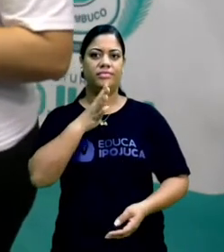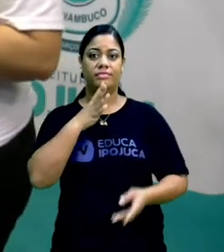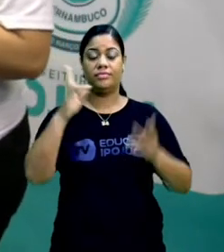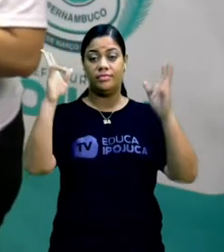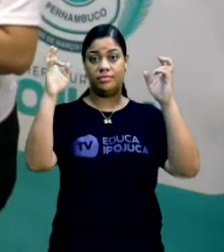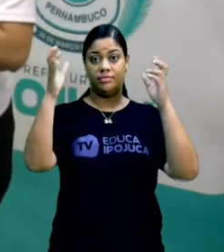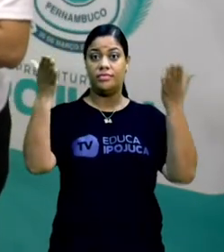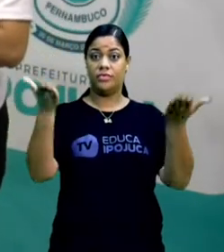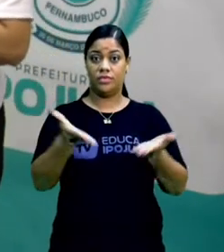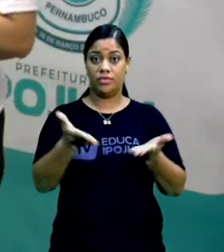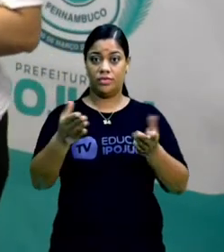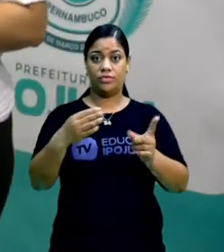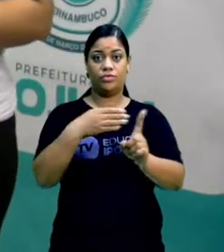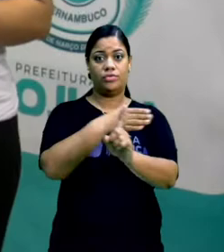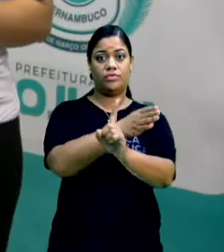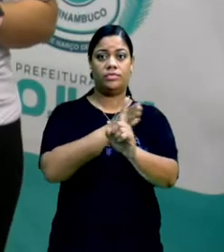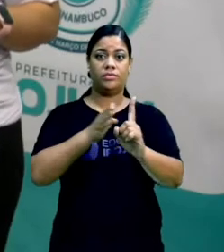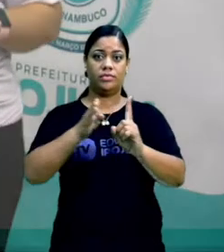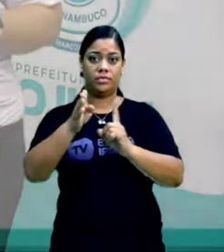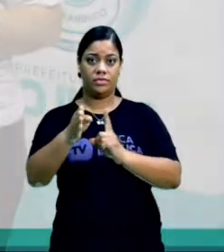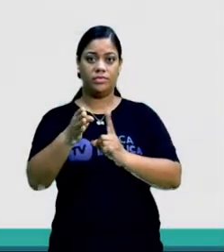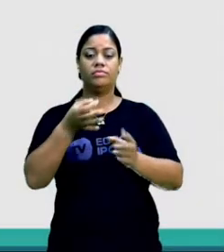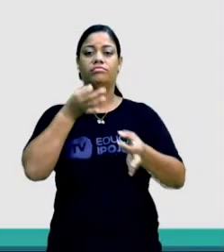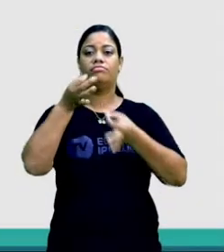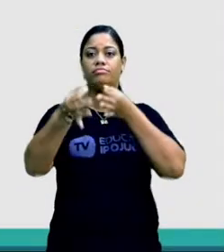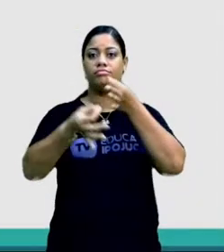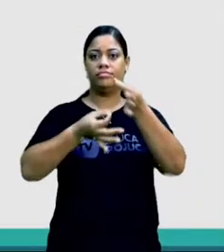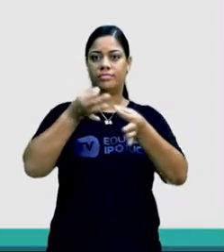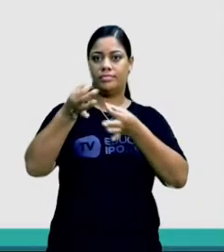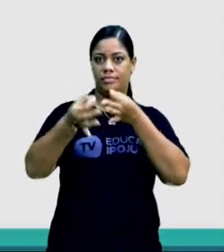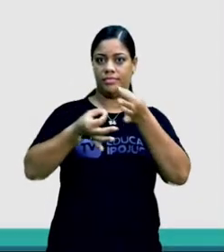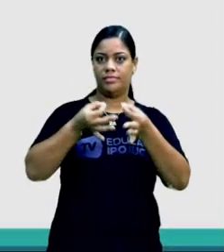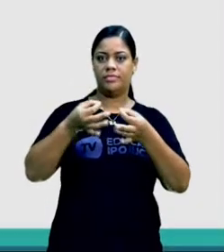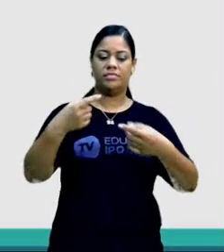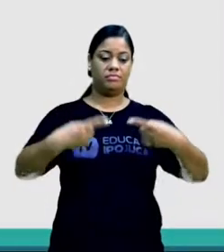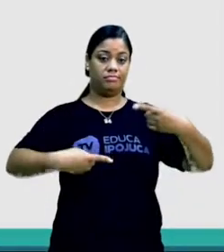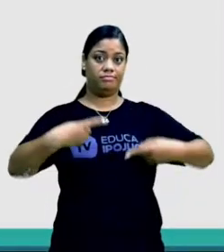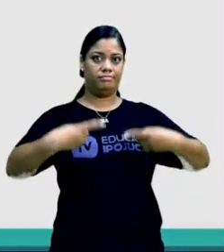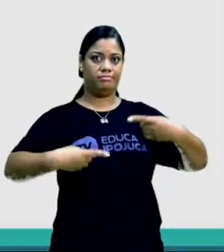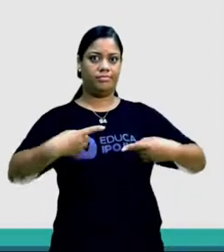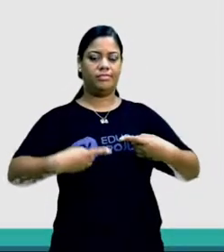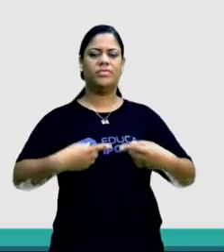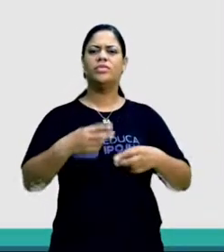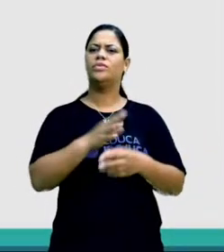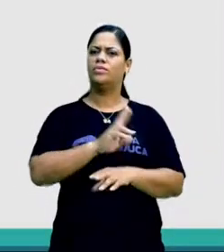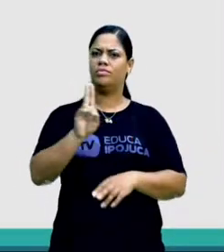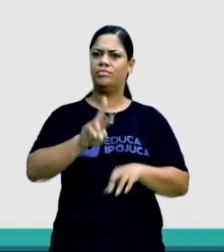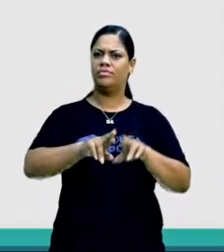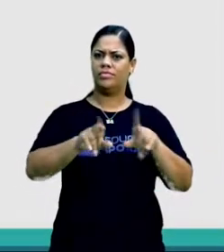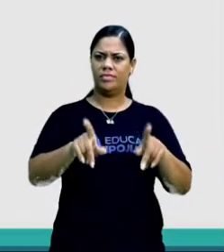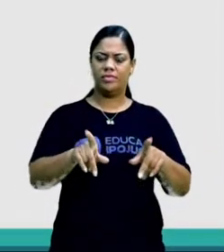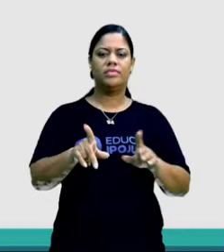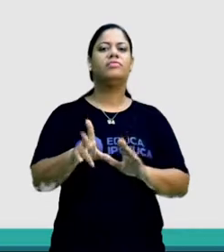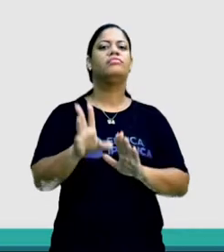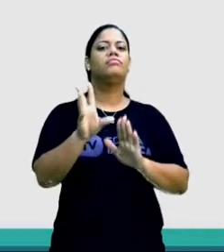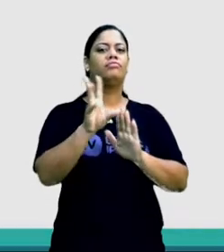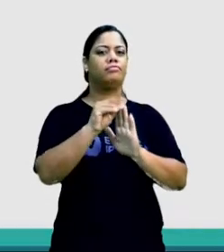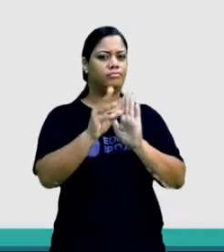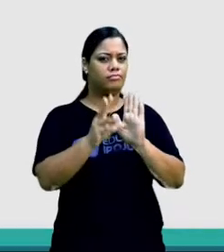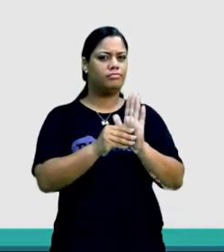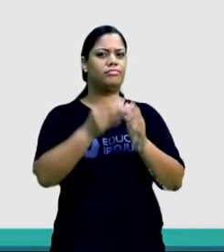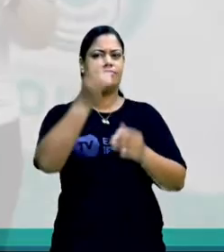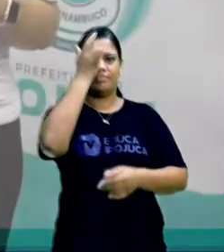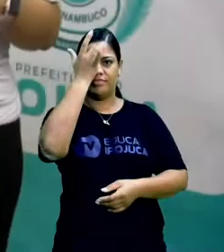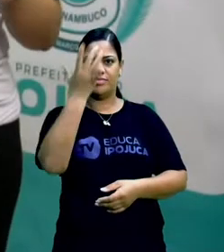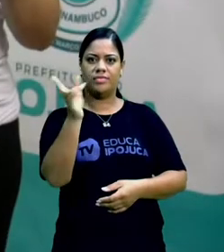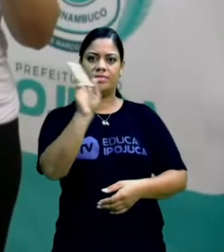temática de hoje, modalizadores discursivos. Apesar do nome ser meio estranho, a aula hoje está com conteúdo muito fácil